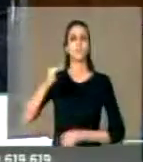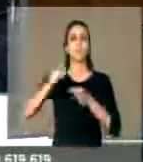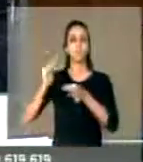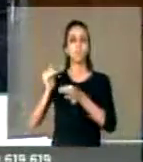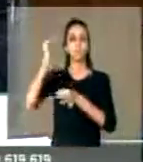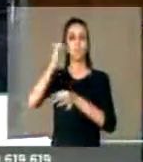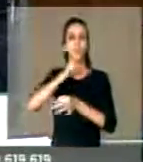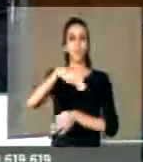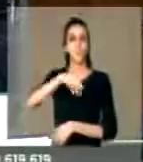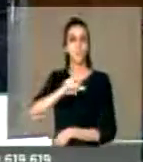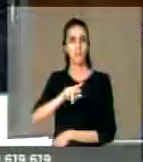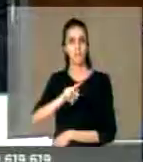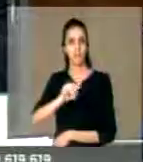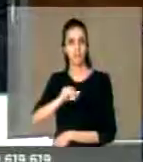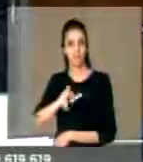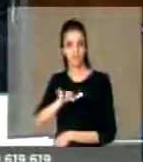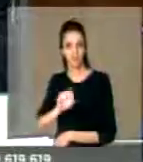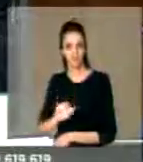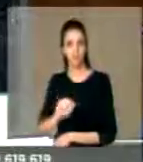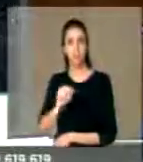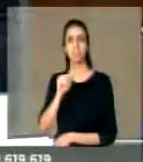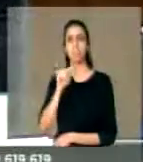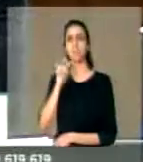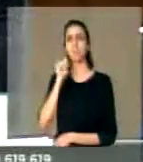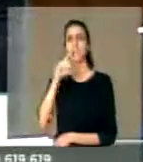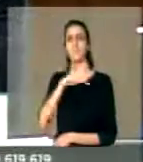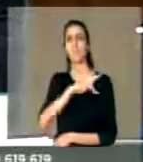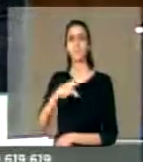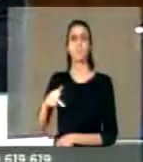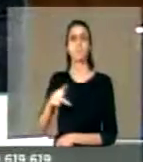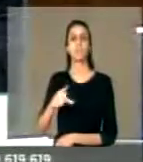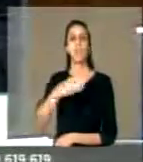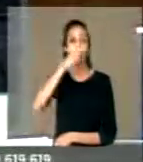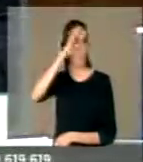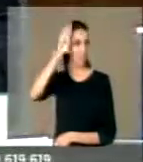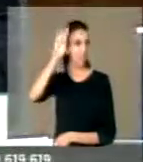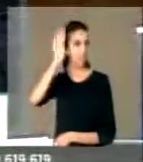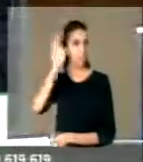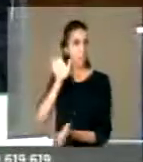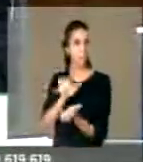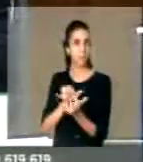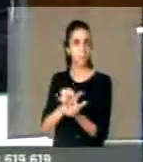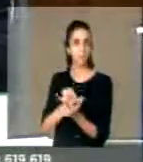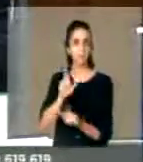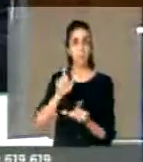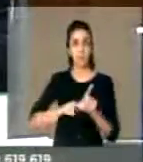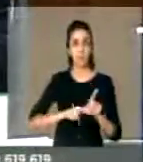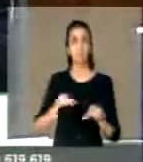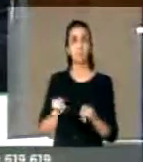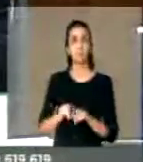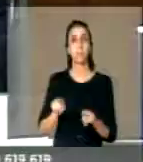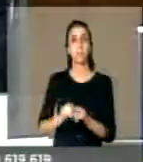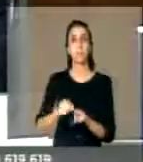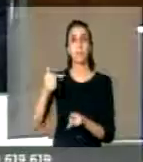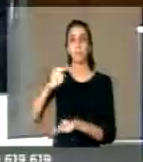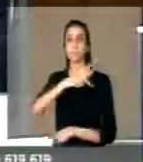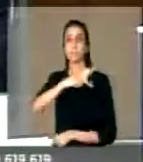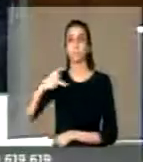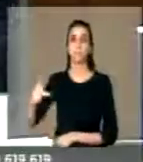federal, Margarida Cantarelli, presidente da Academia Pernambucana de Letras e vice-presidente do